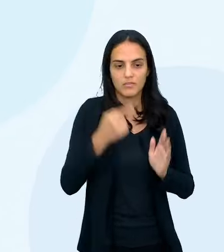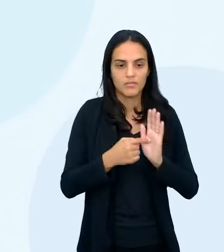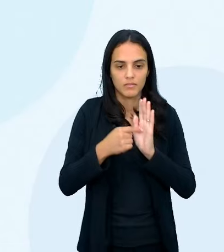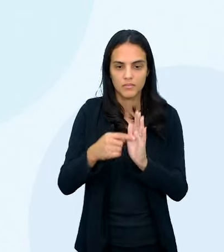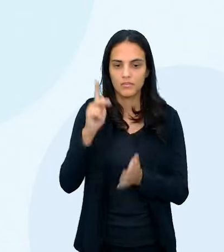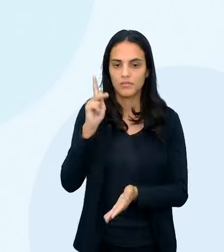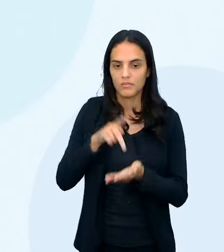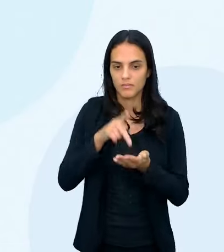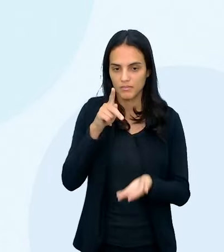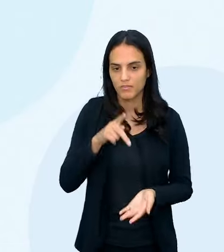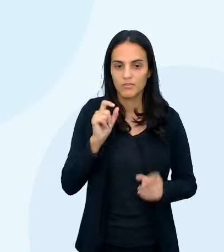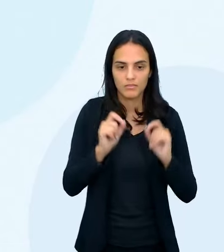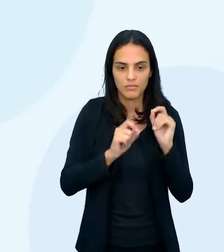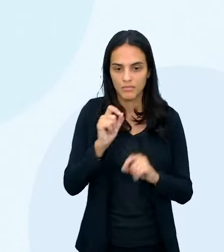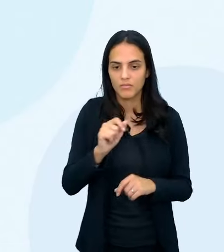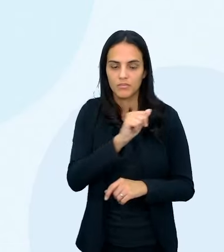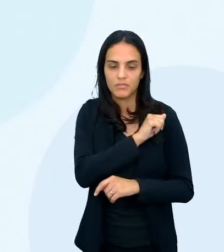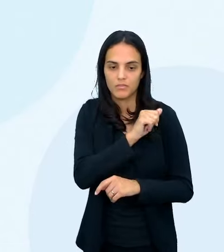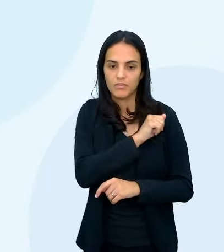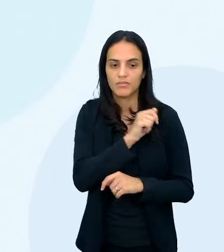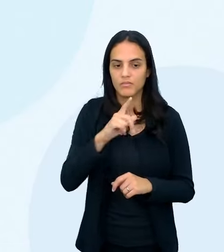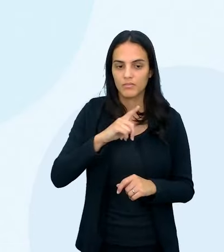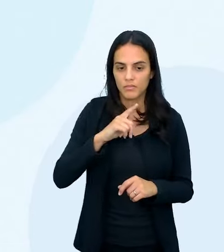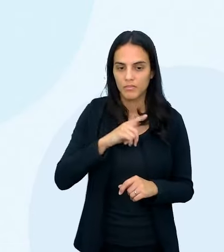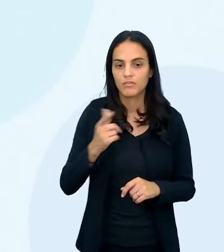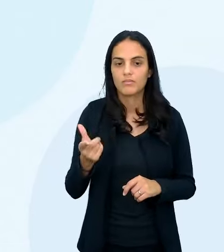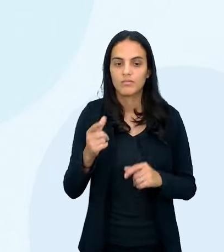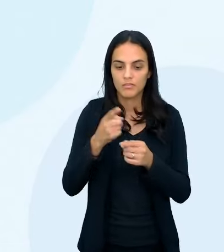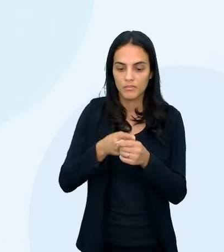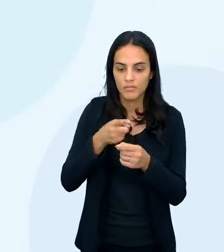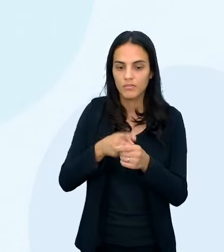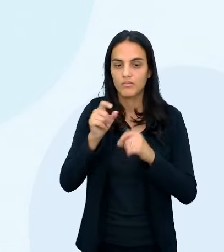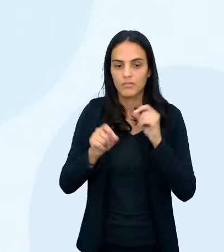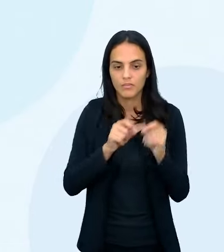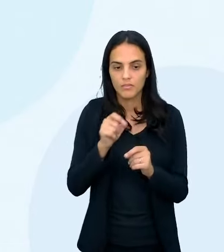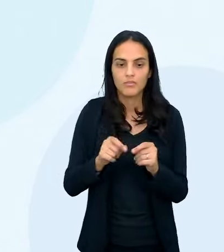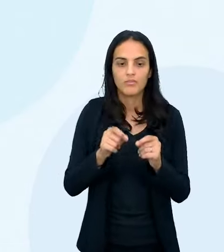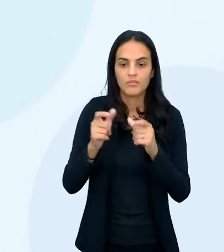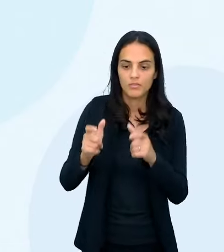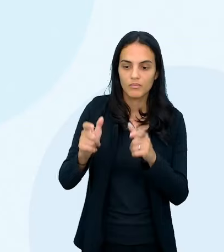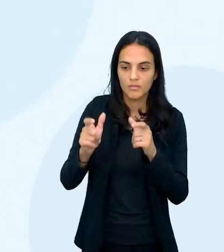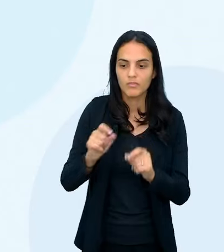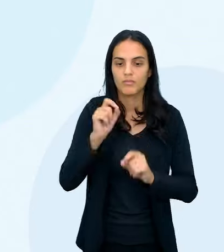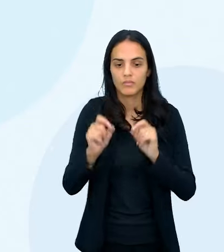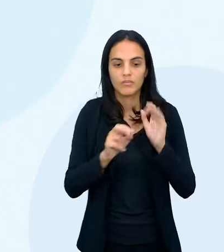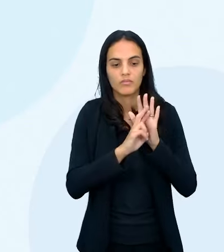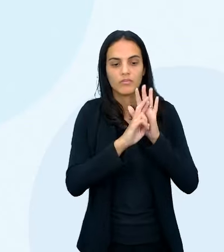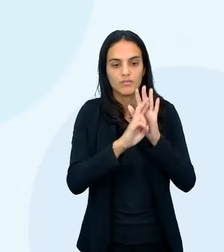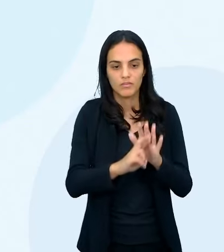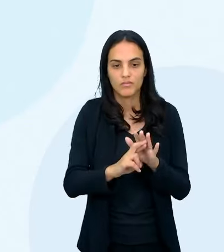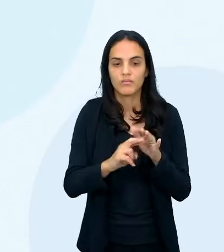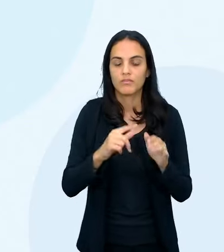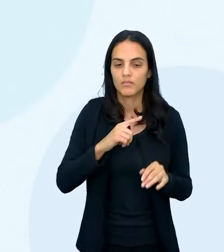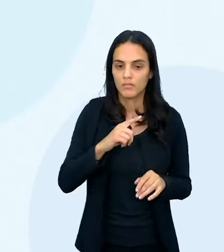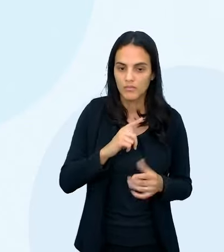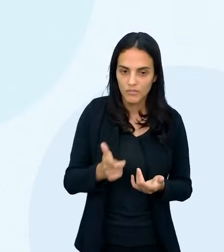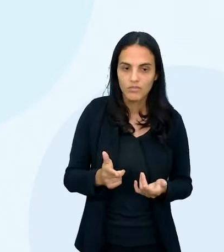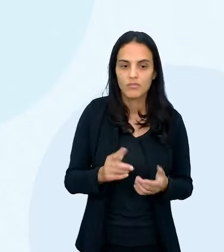realidade que o estudante está, né? O que tem na cidade, o que tem no bairro, que representa, que está guardado, que está